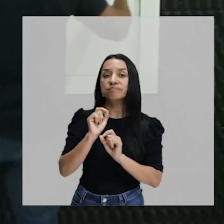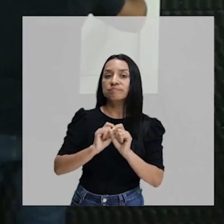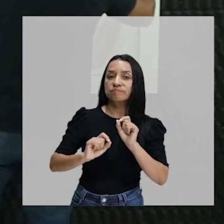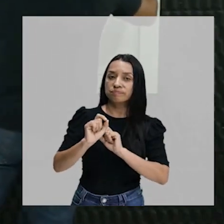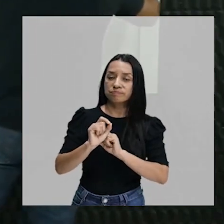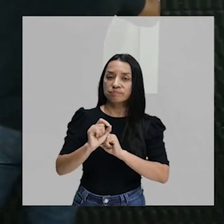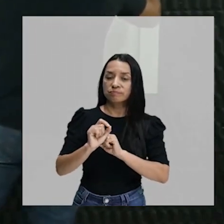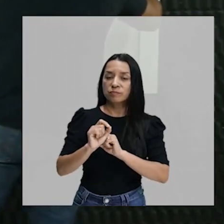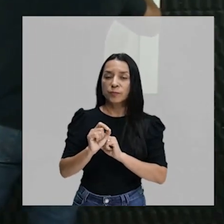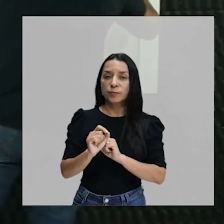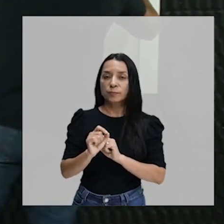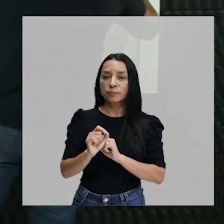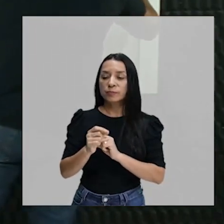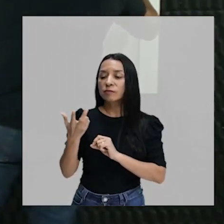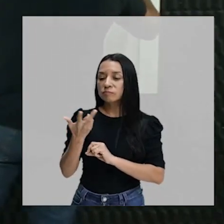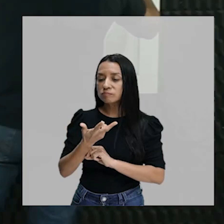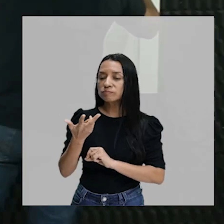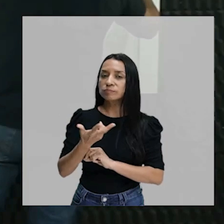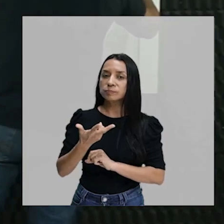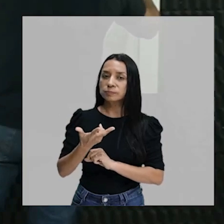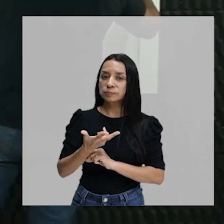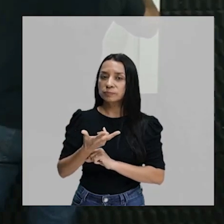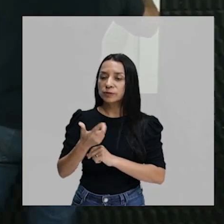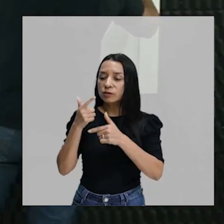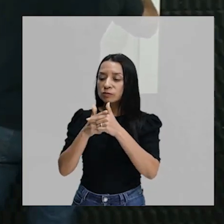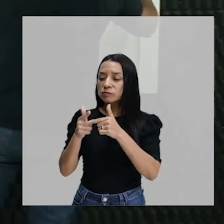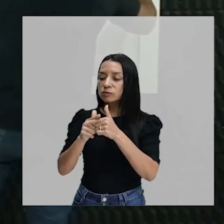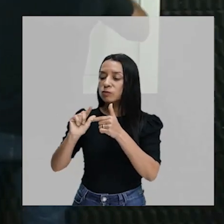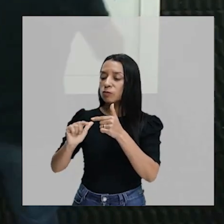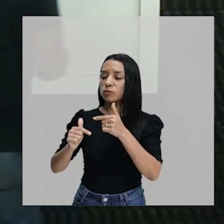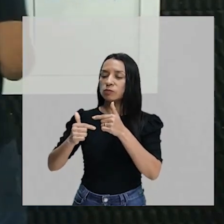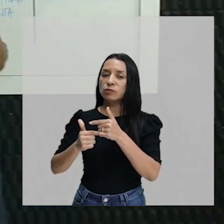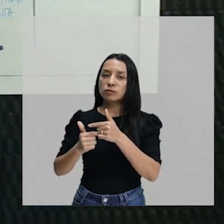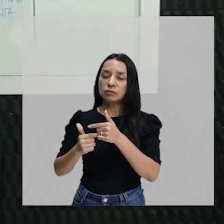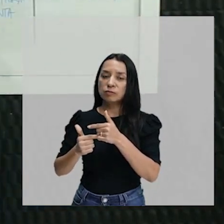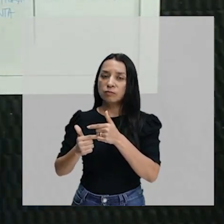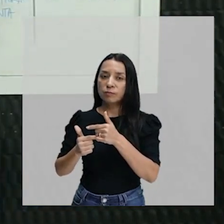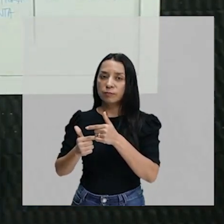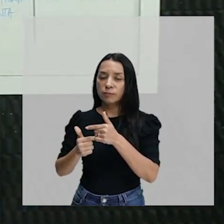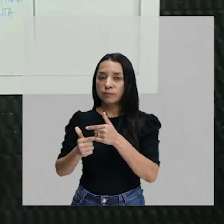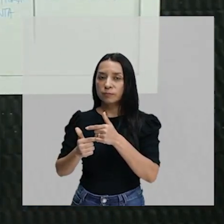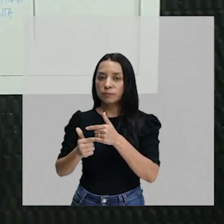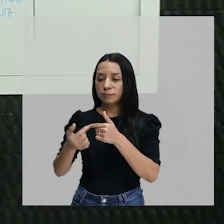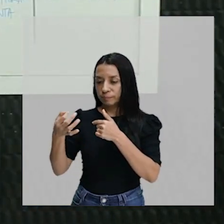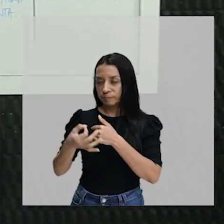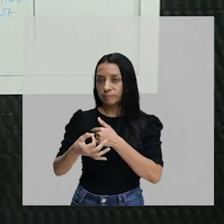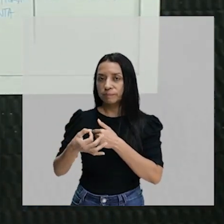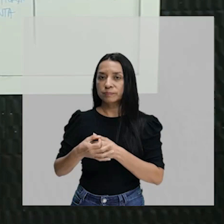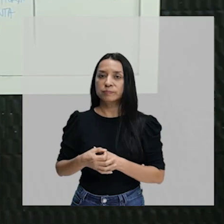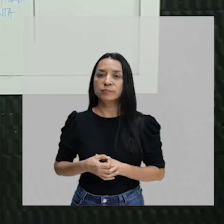que que aconteceu a velocidade Foi dividida por dois certo